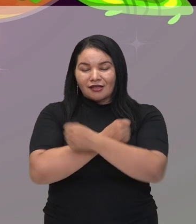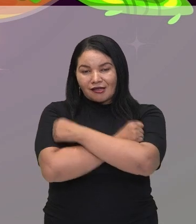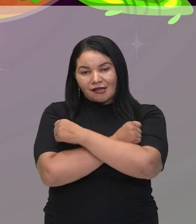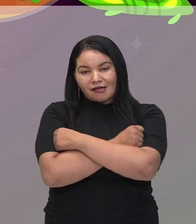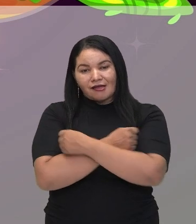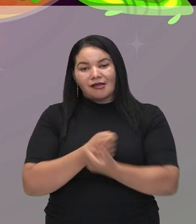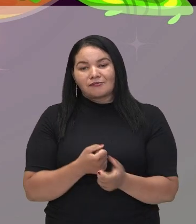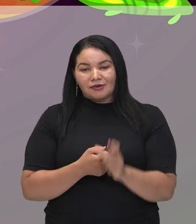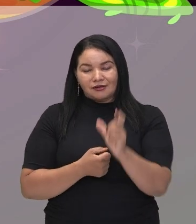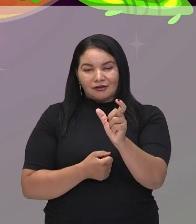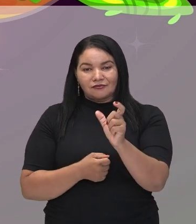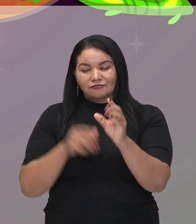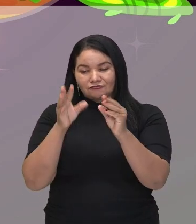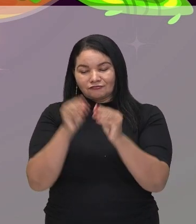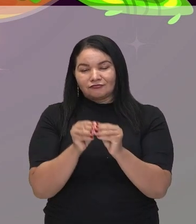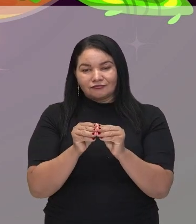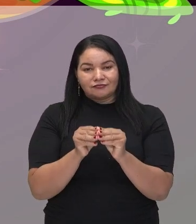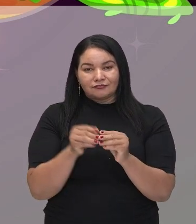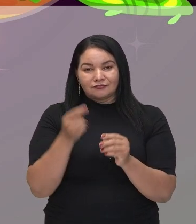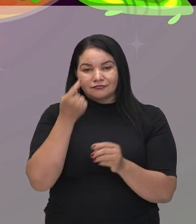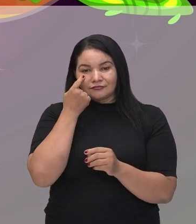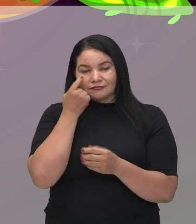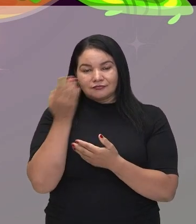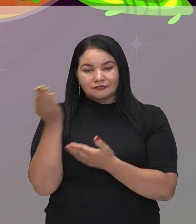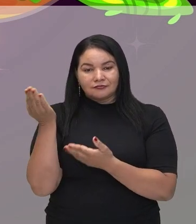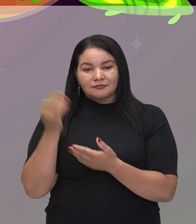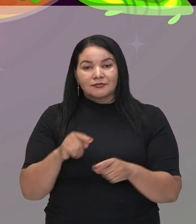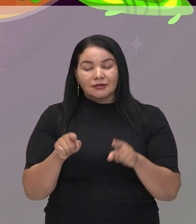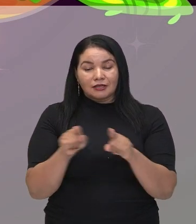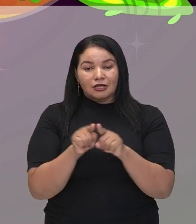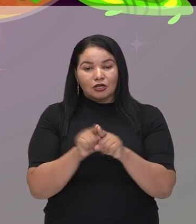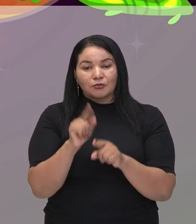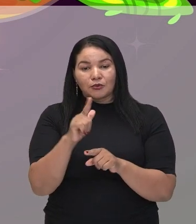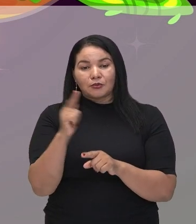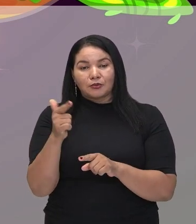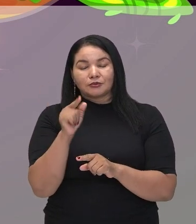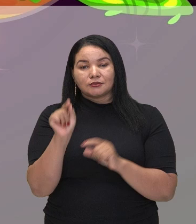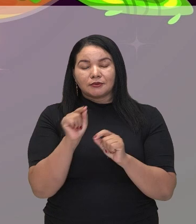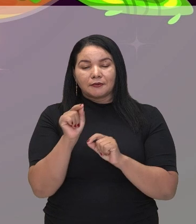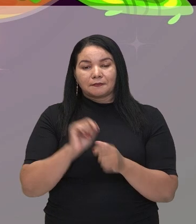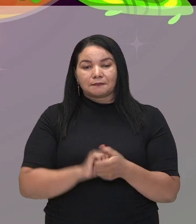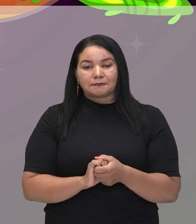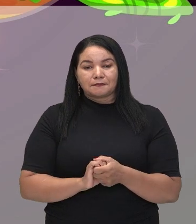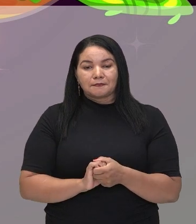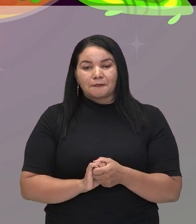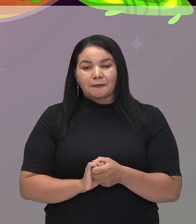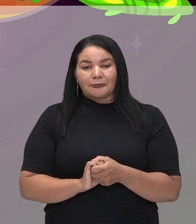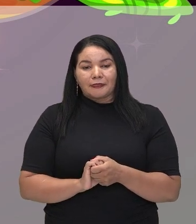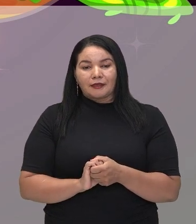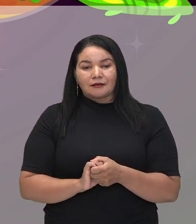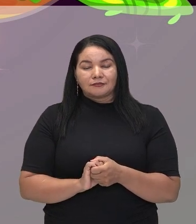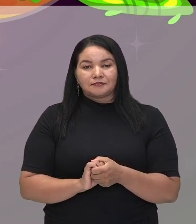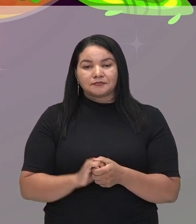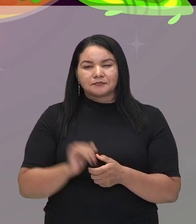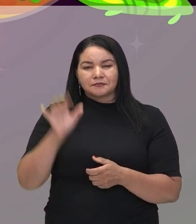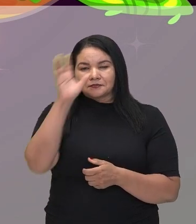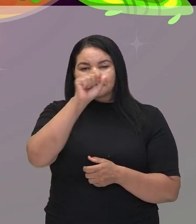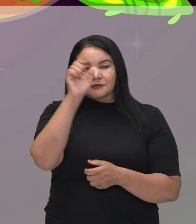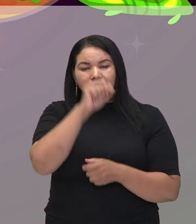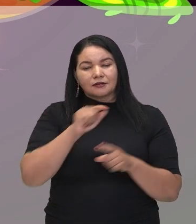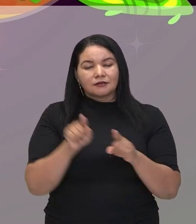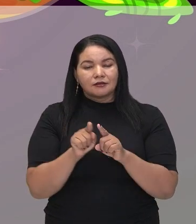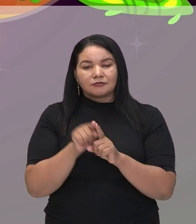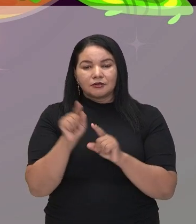para abraço. Então, utilizam ali de uma abreviação vocabular. Aprendemos também que a abreviação vocabular ele vai